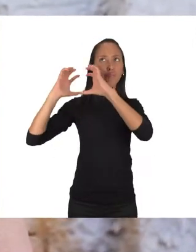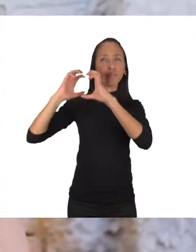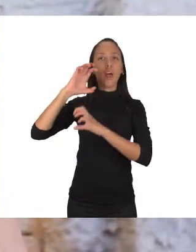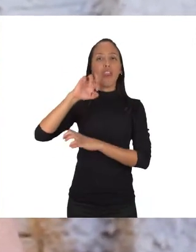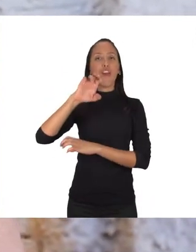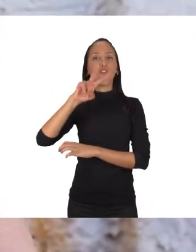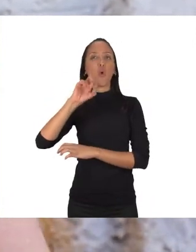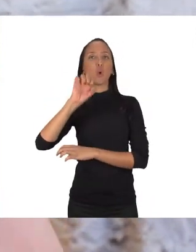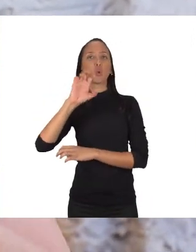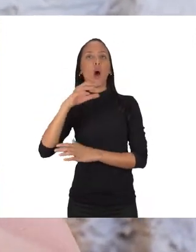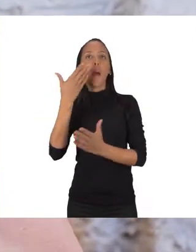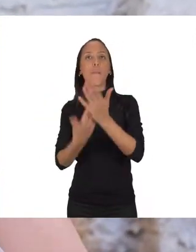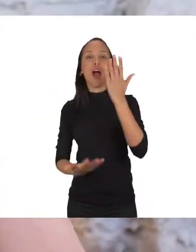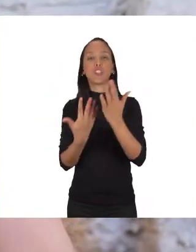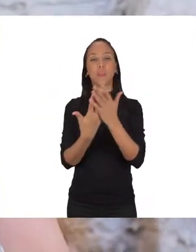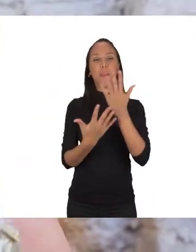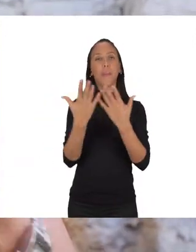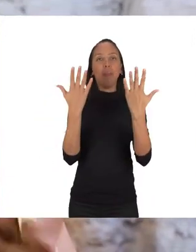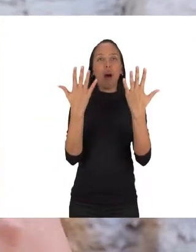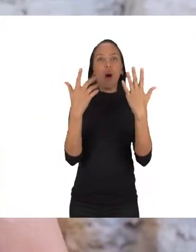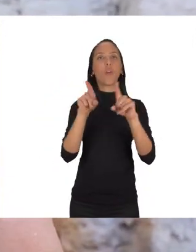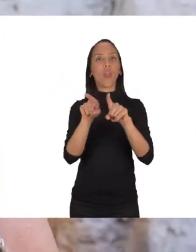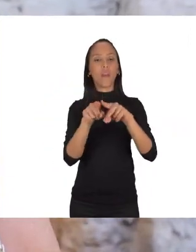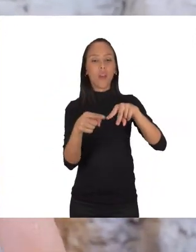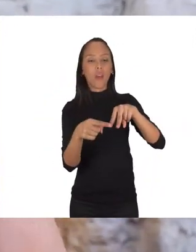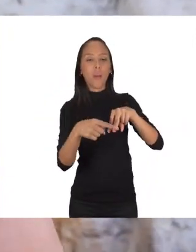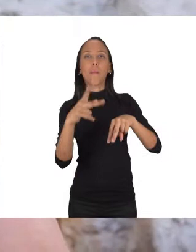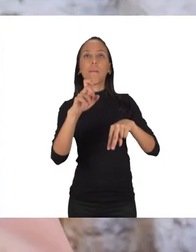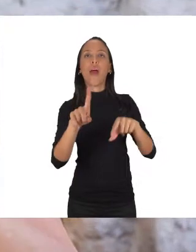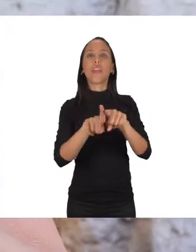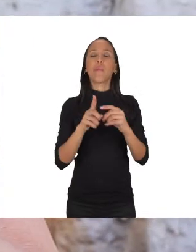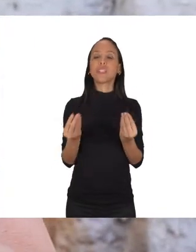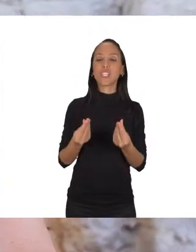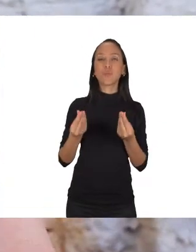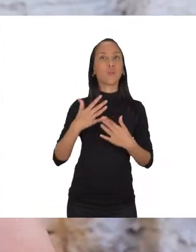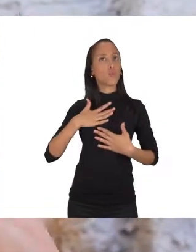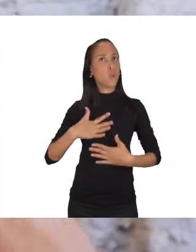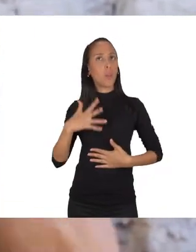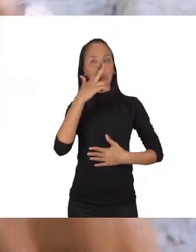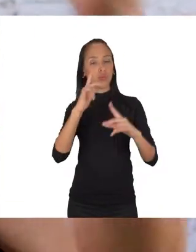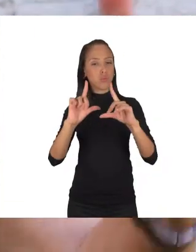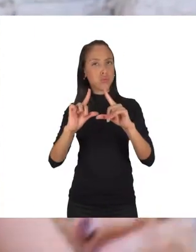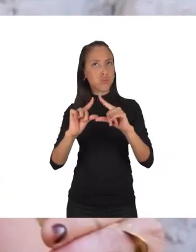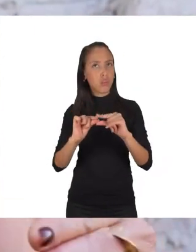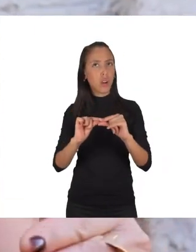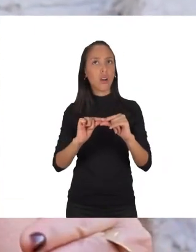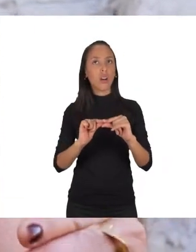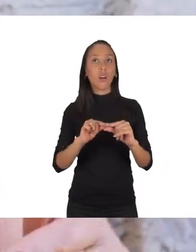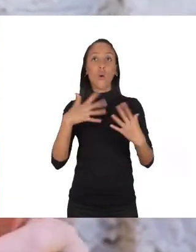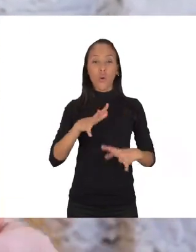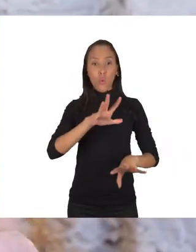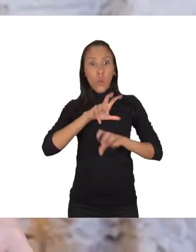amortecimento nos pés, vai perdendo algumas sensibilidades, até que chega um ponto que, né, passou a intoxicação